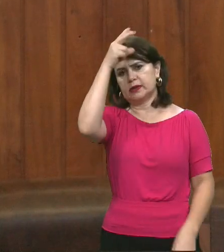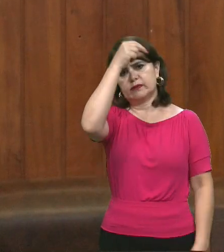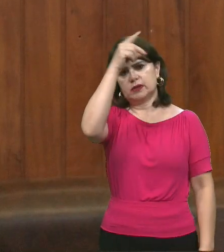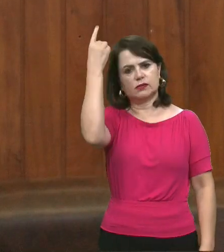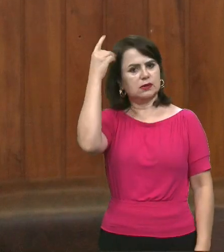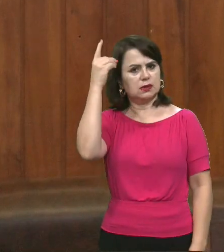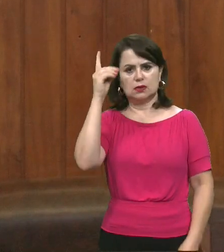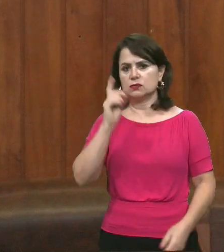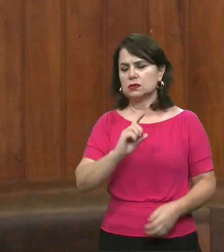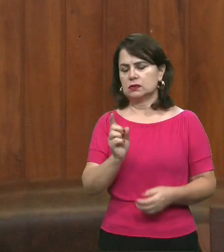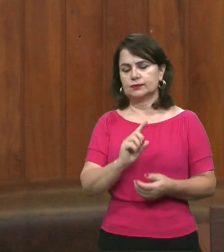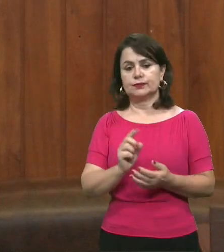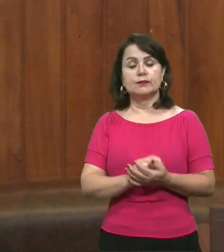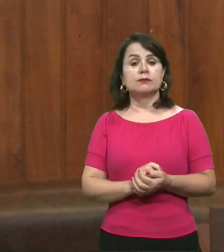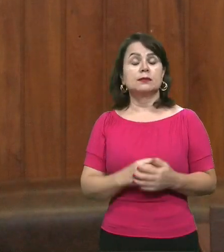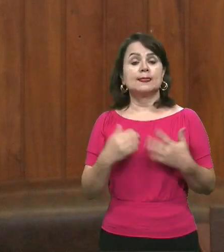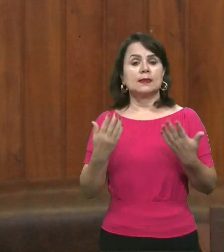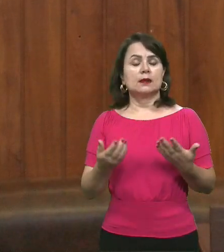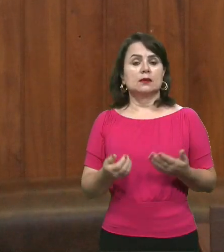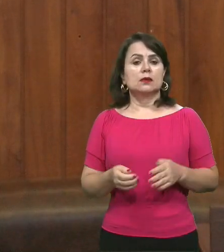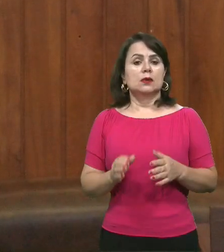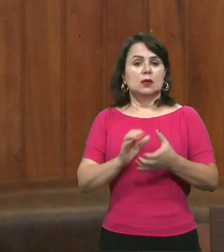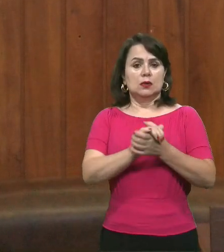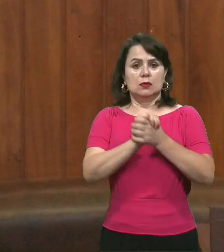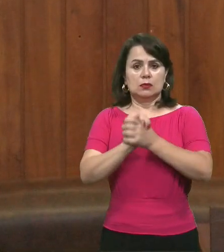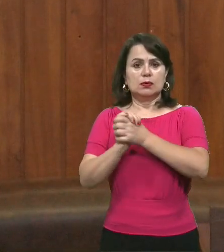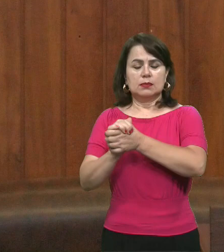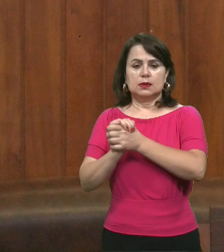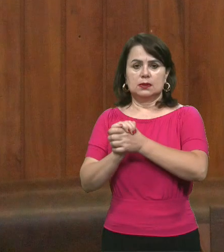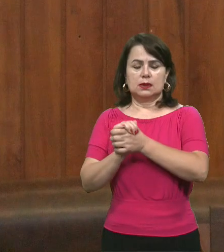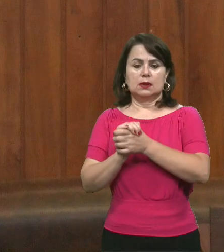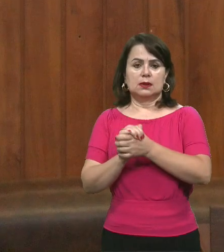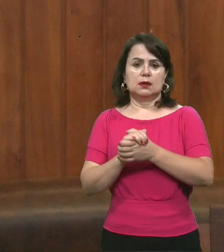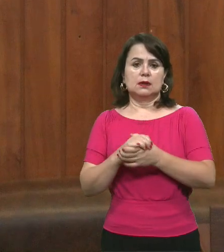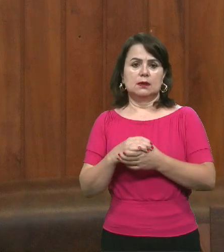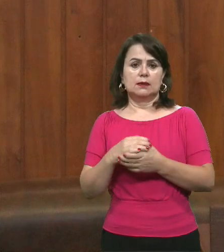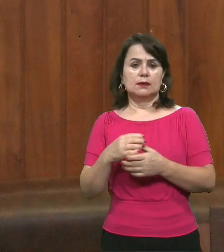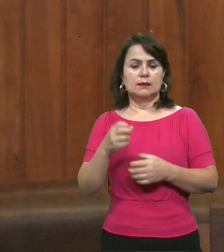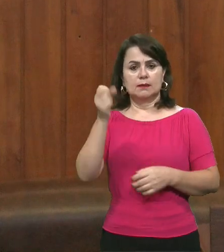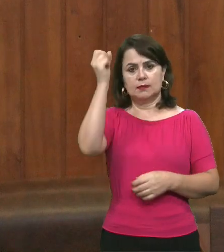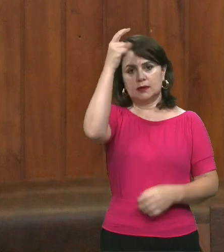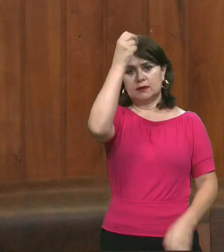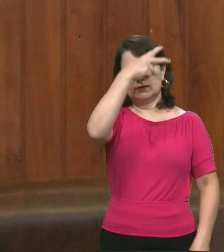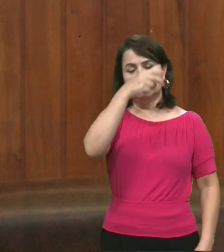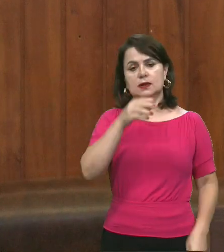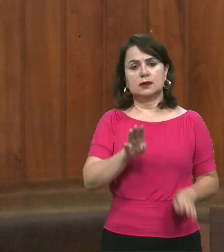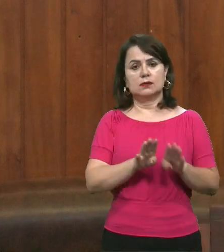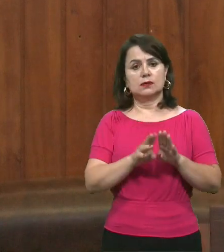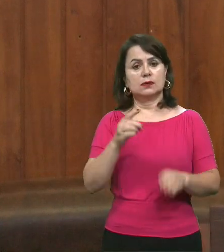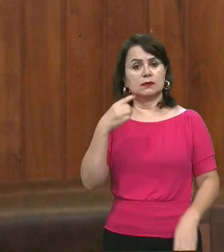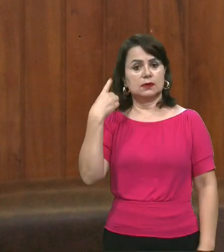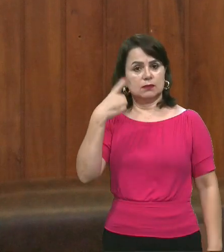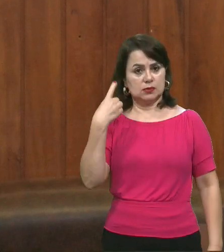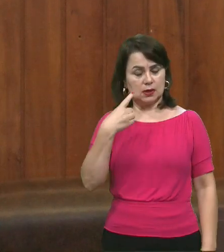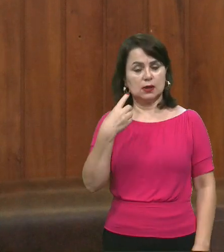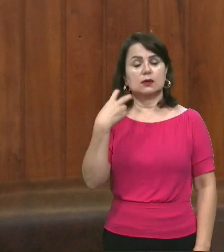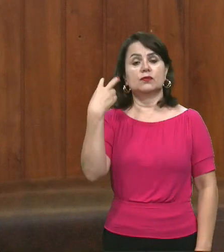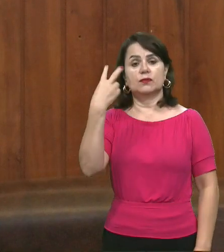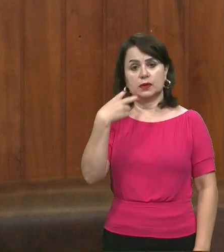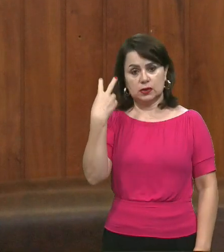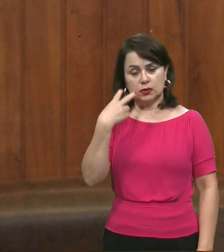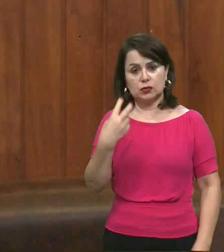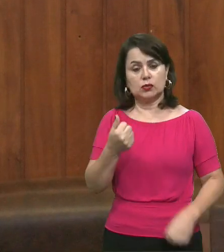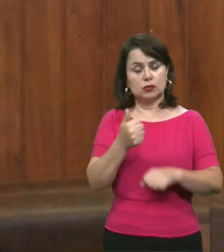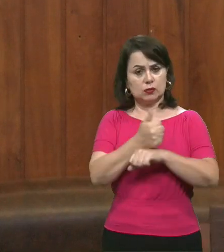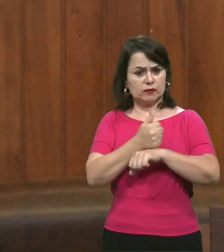Ronaldo. Cumprimentar também o ex-prefeito, 3 vezes prefeito, 5 vezes deputado, vereador, quase 50 anos de